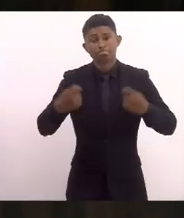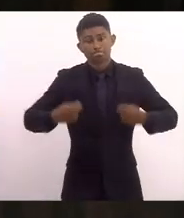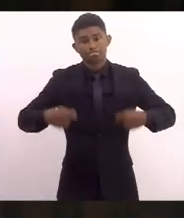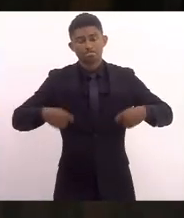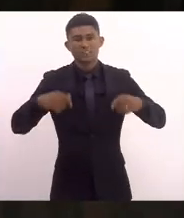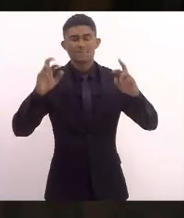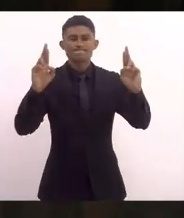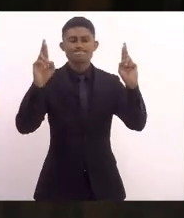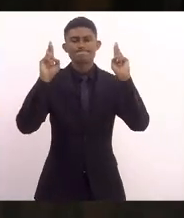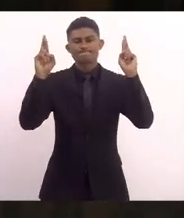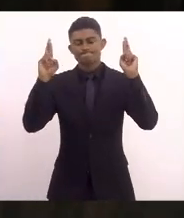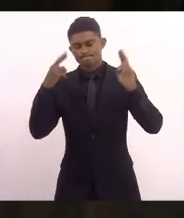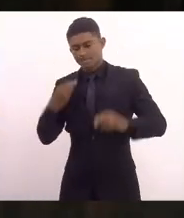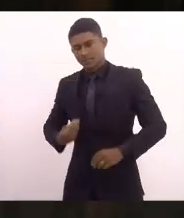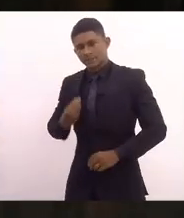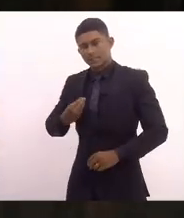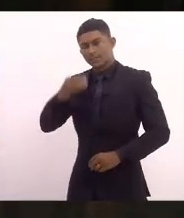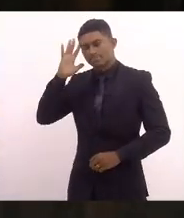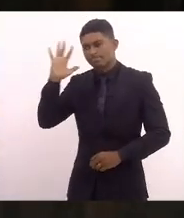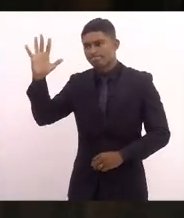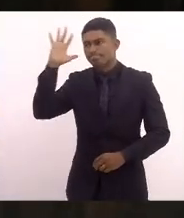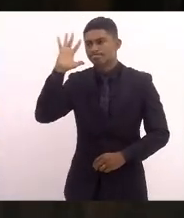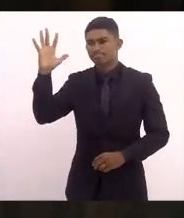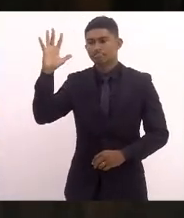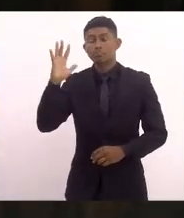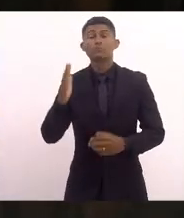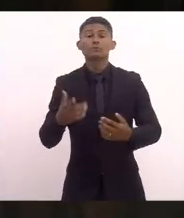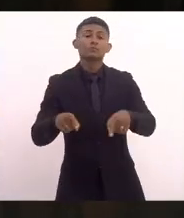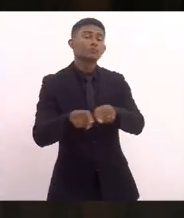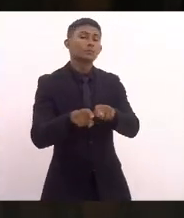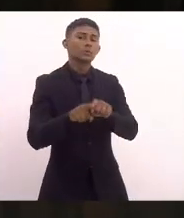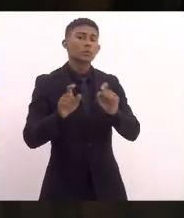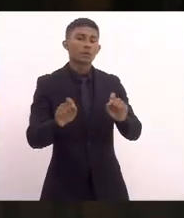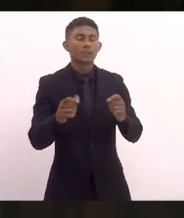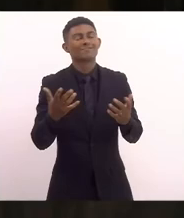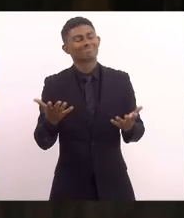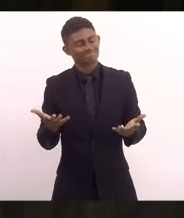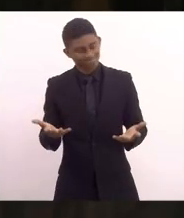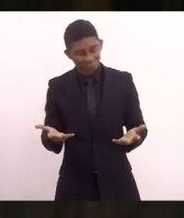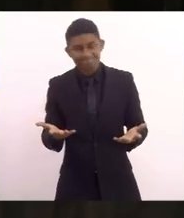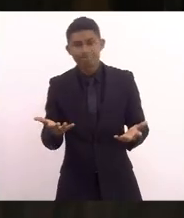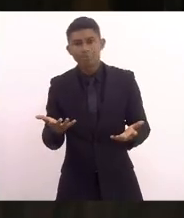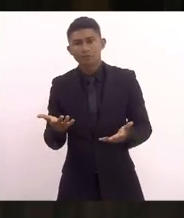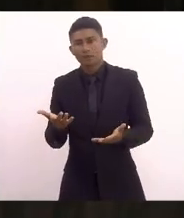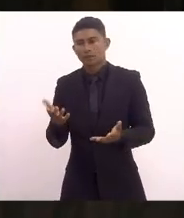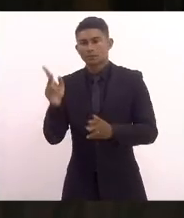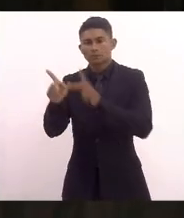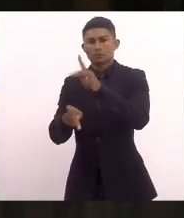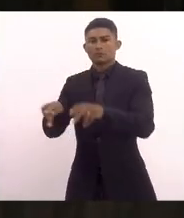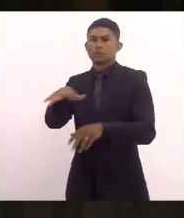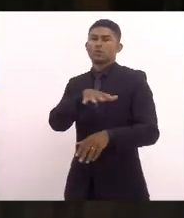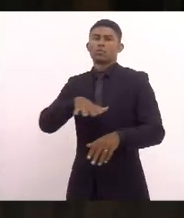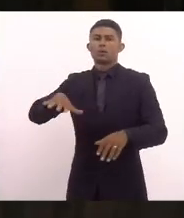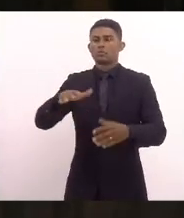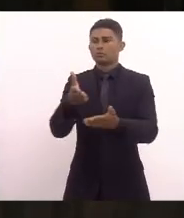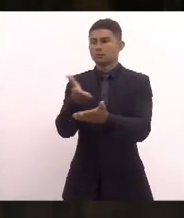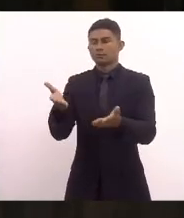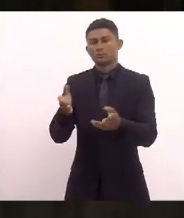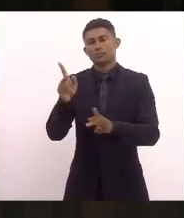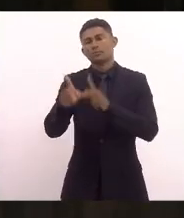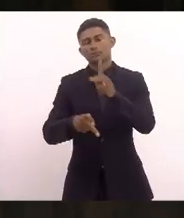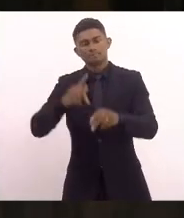a gente precisa ter de volta a oportunidade que foi dada ao povo